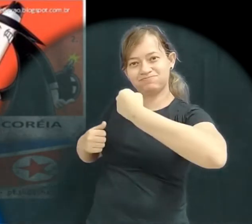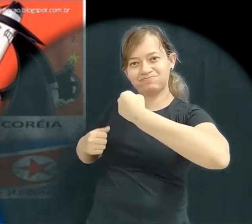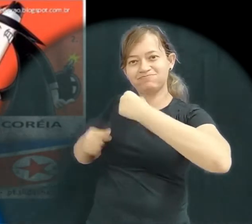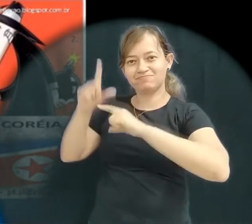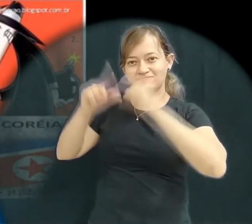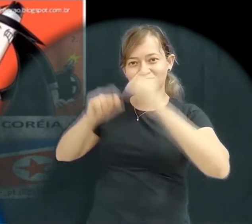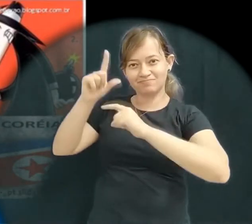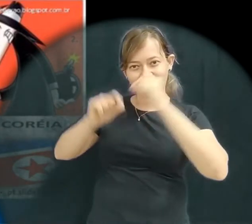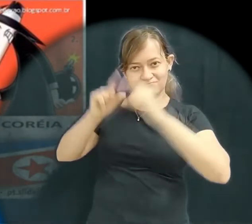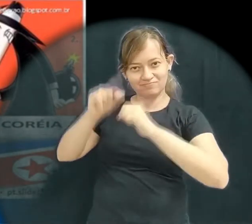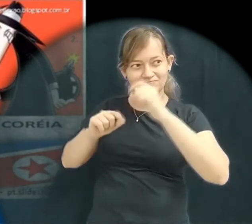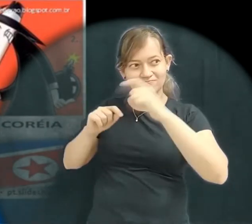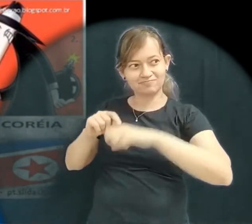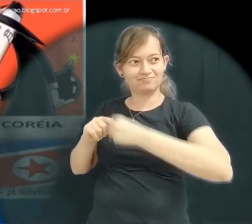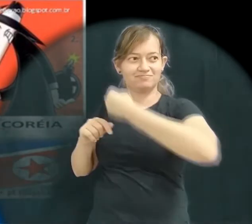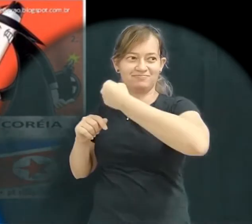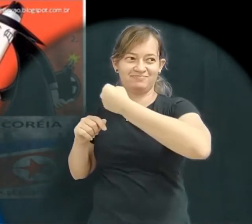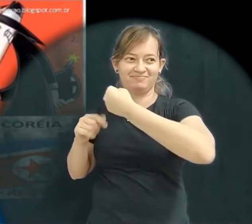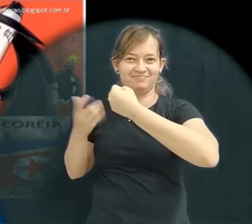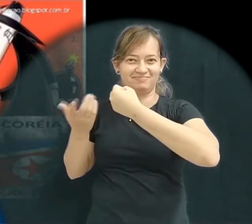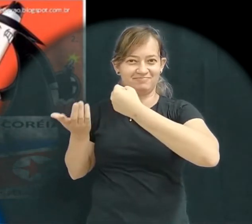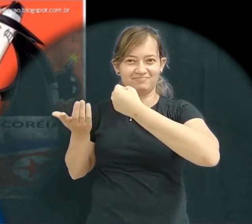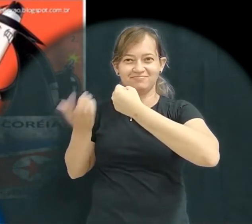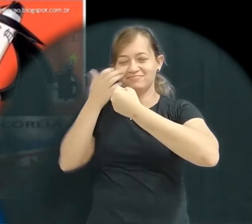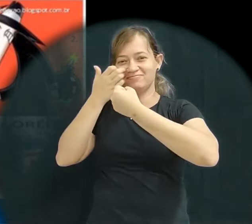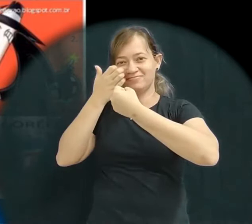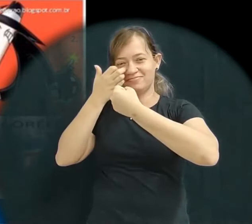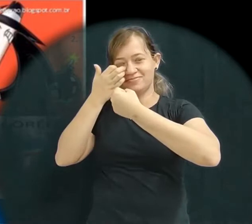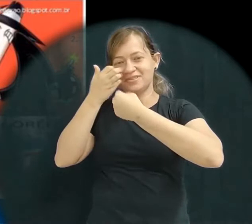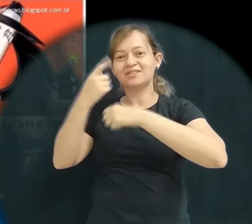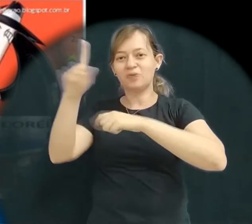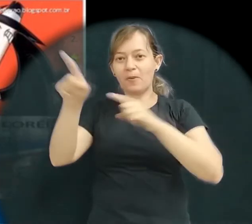americano, e que na época todos os inimigos do Capitão América